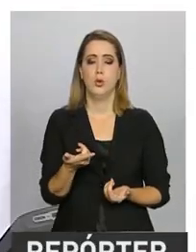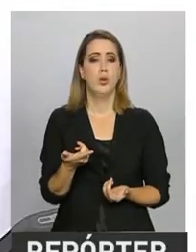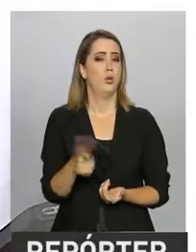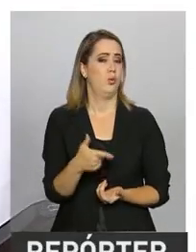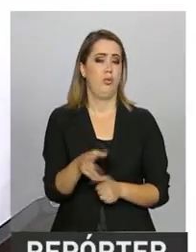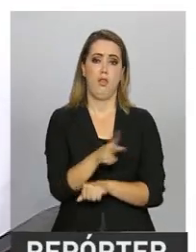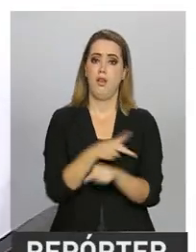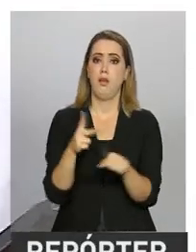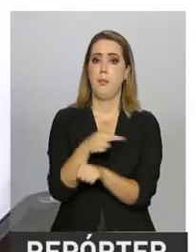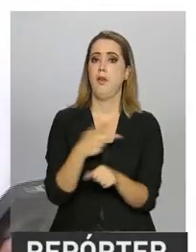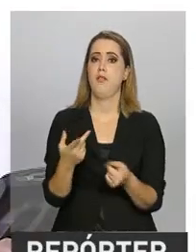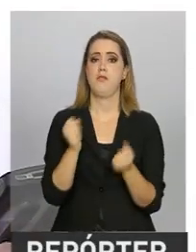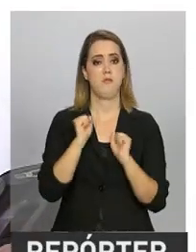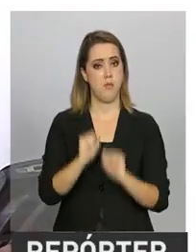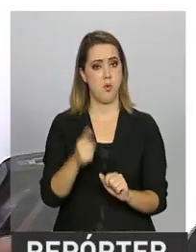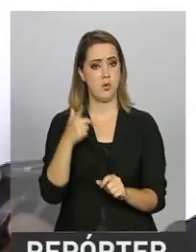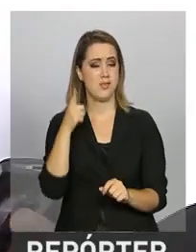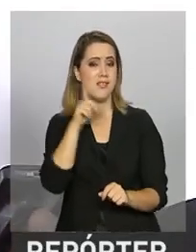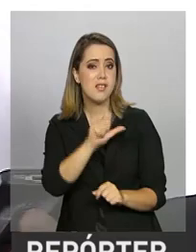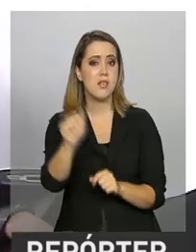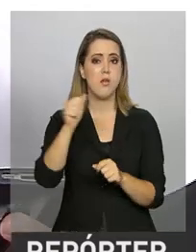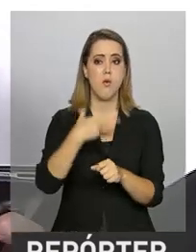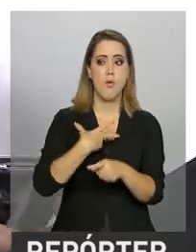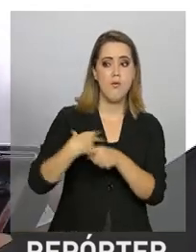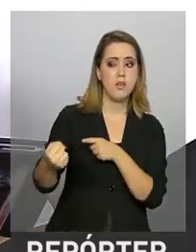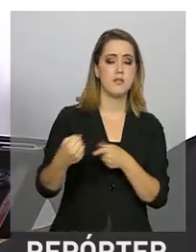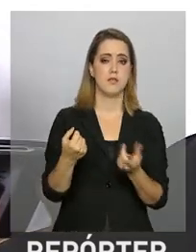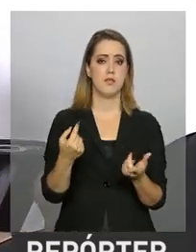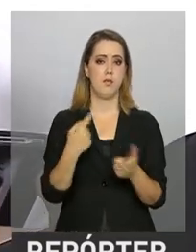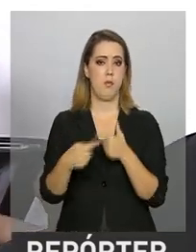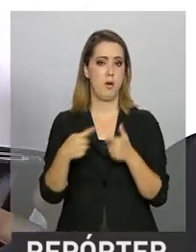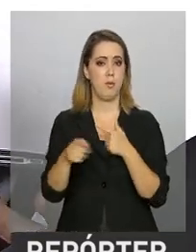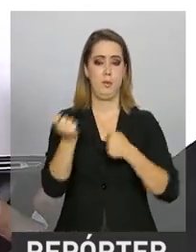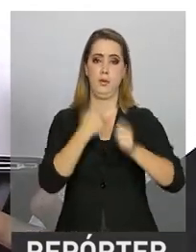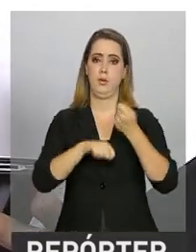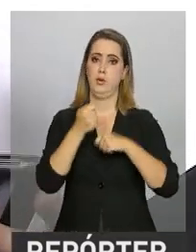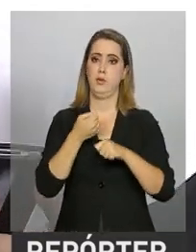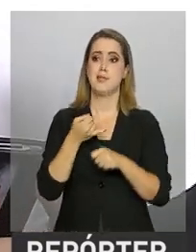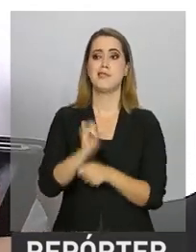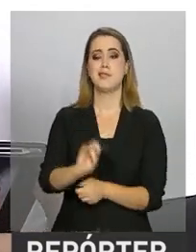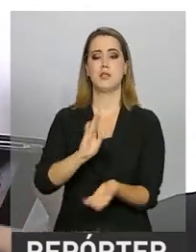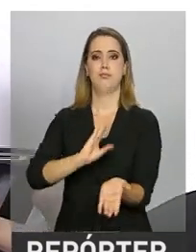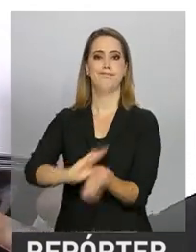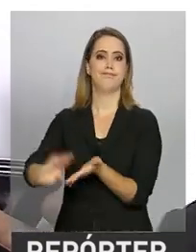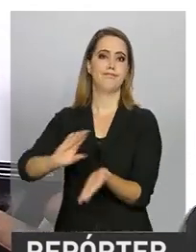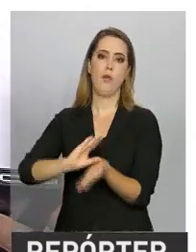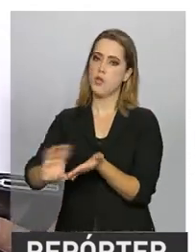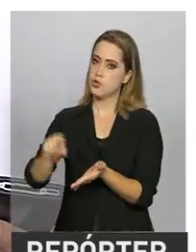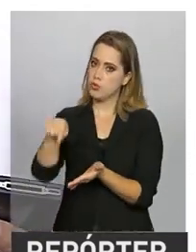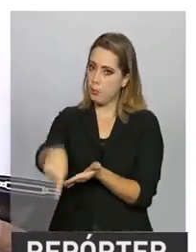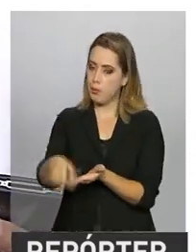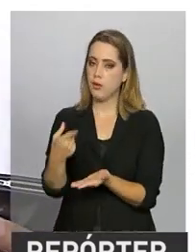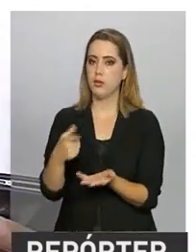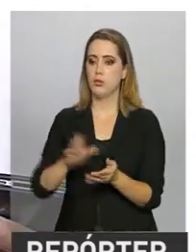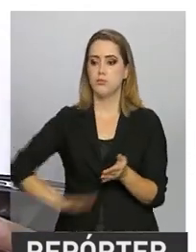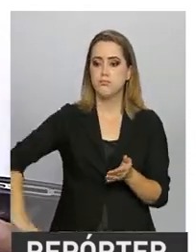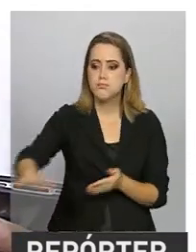que conseguiu superar uma difícil conjuntura econômica sem investimentos e políticas públicas